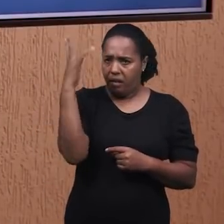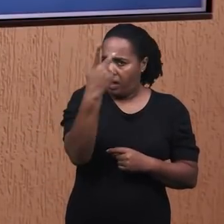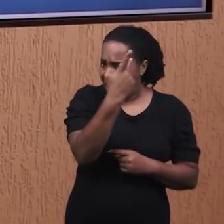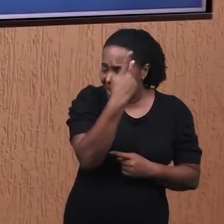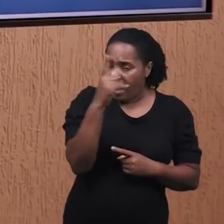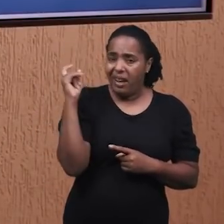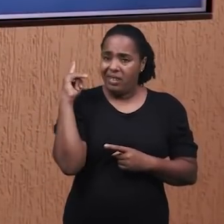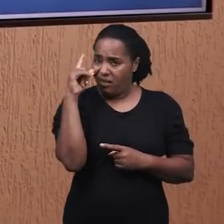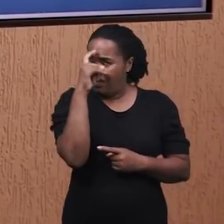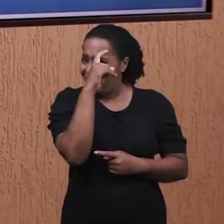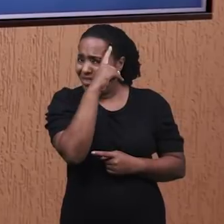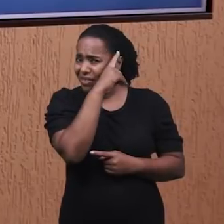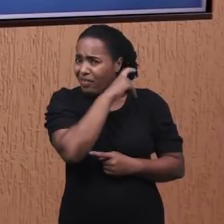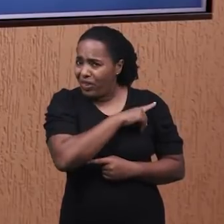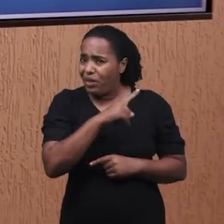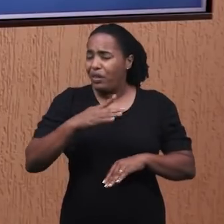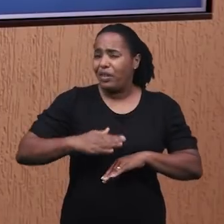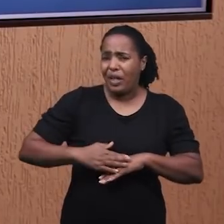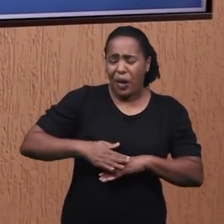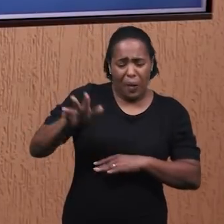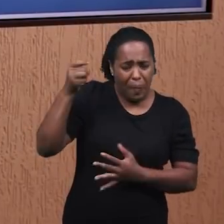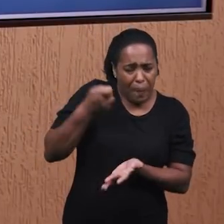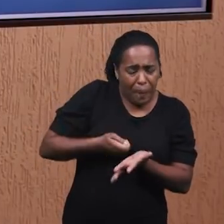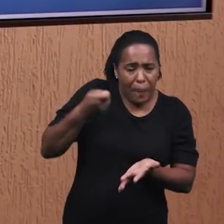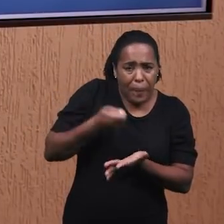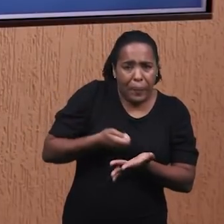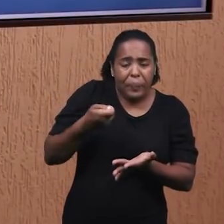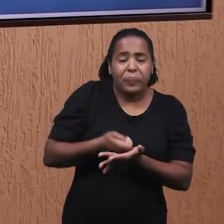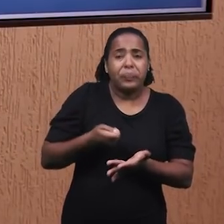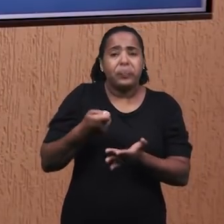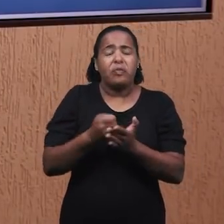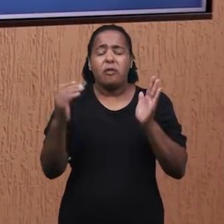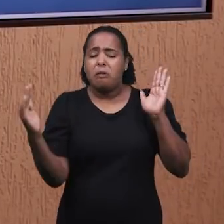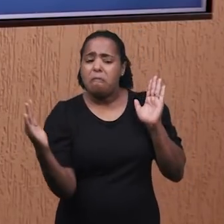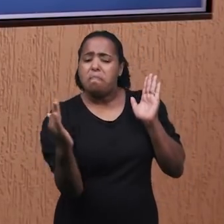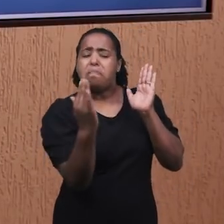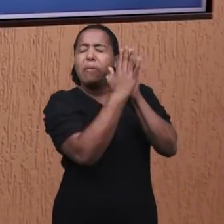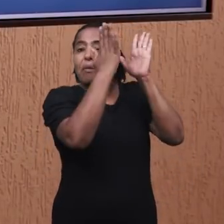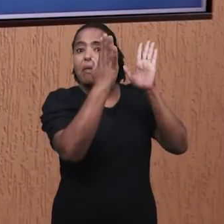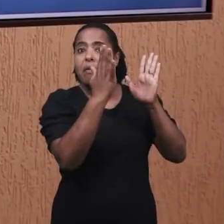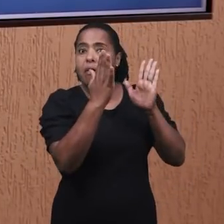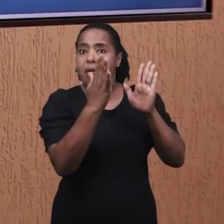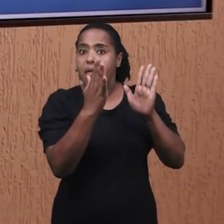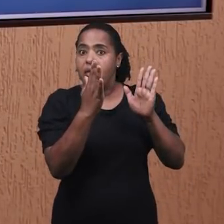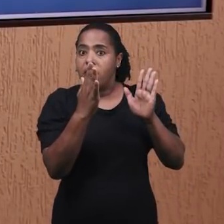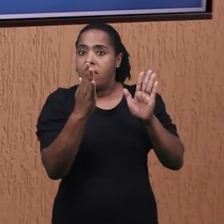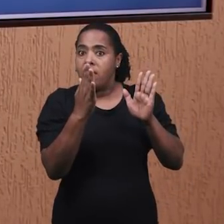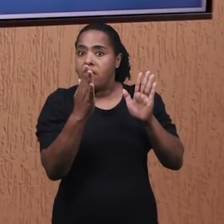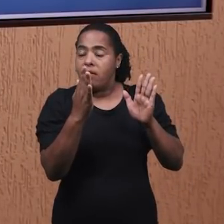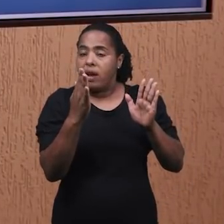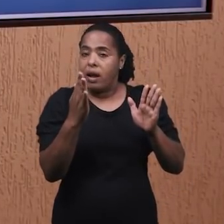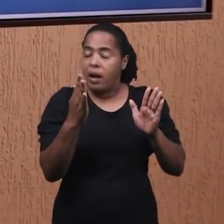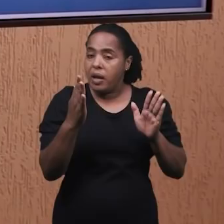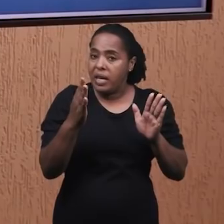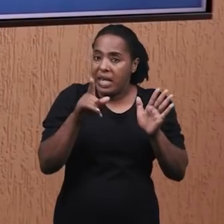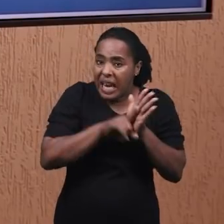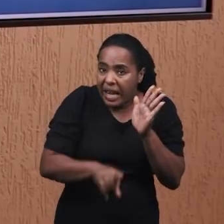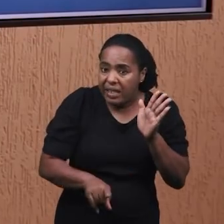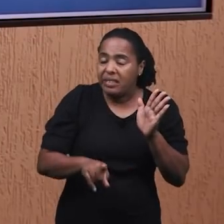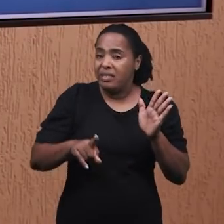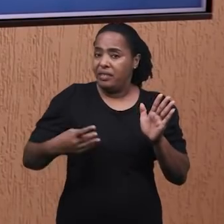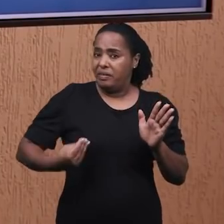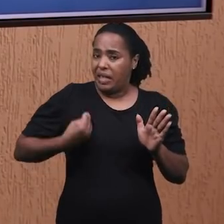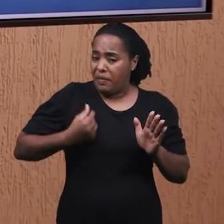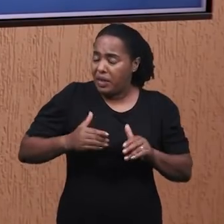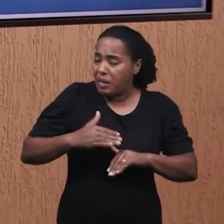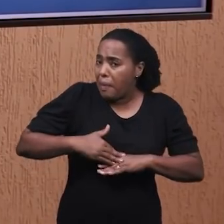ter uma dificuldade muito mais persistente. E o impacto negativo na sua vida é muito maior do que